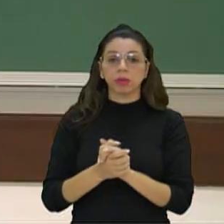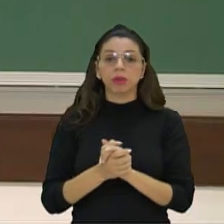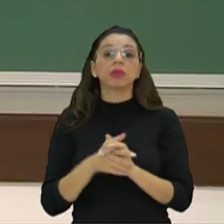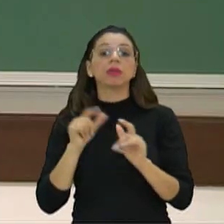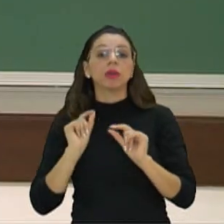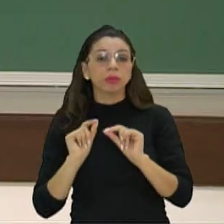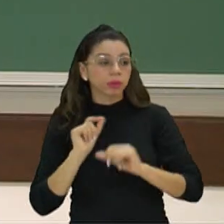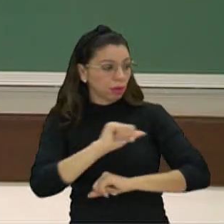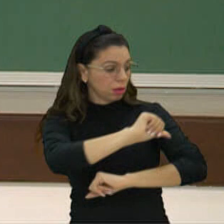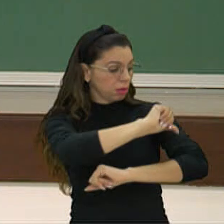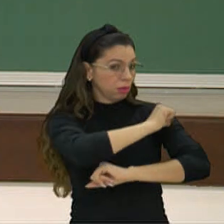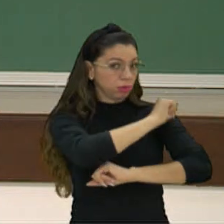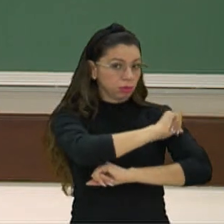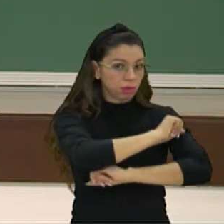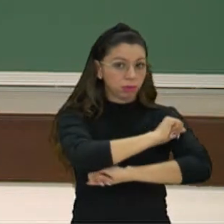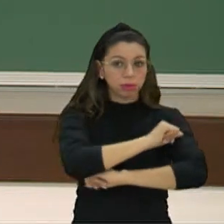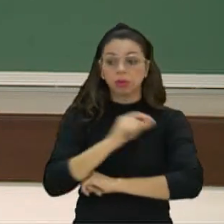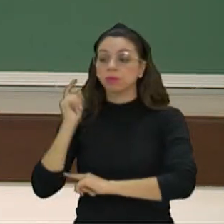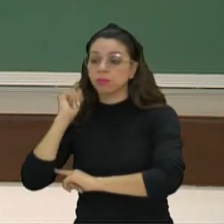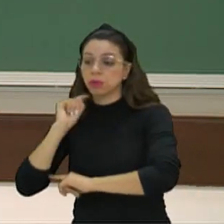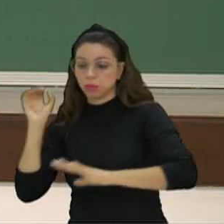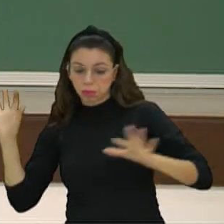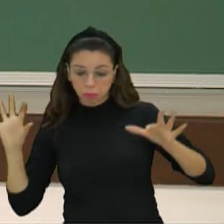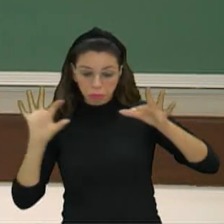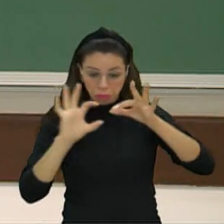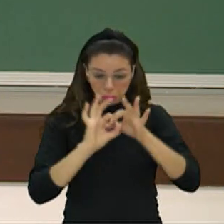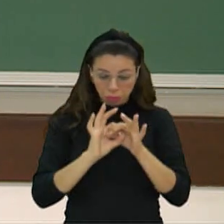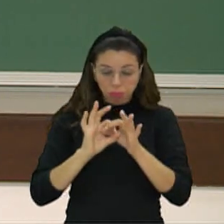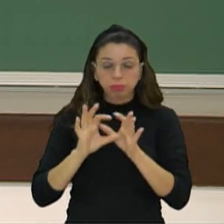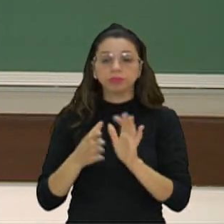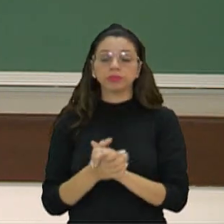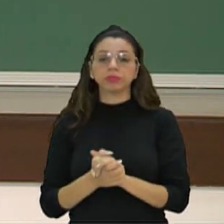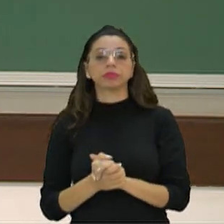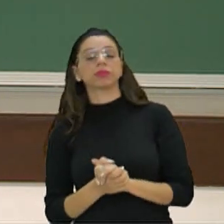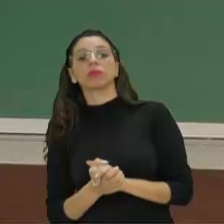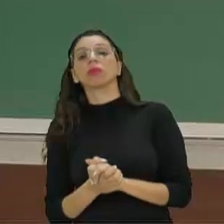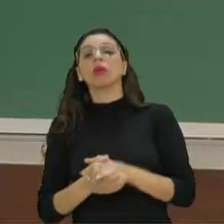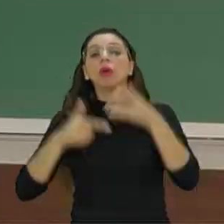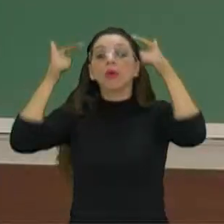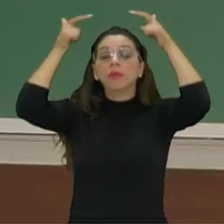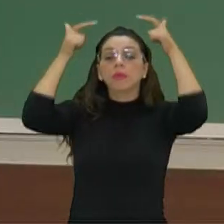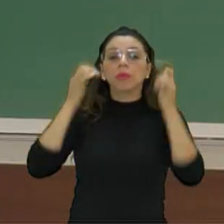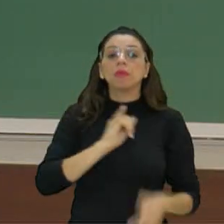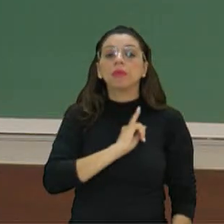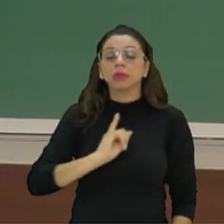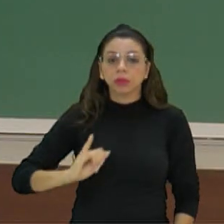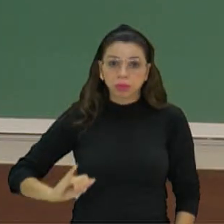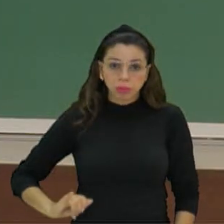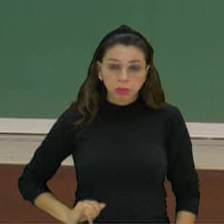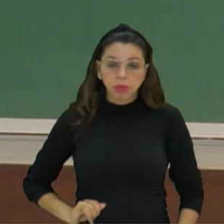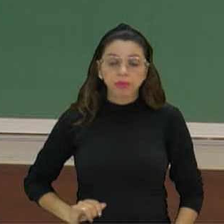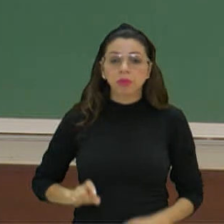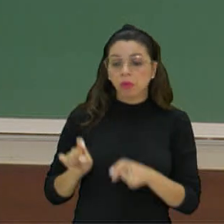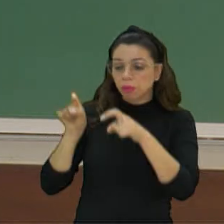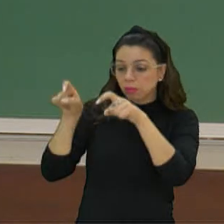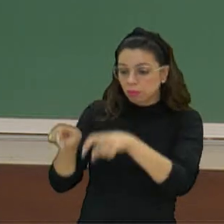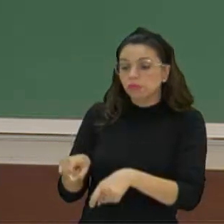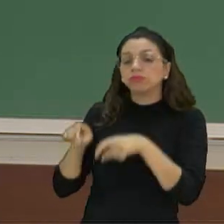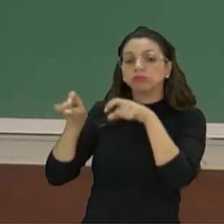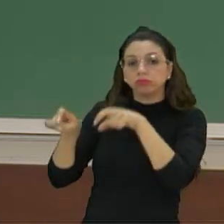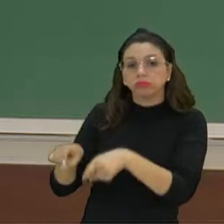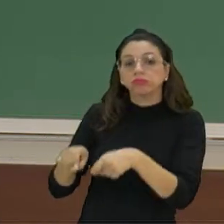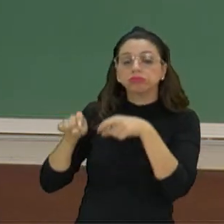Gerais, tá? O imperador, ele ficou numa fazenda nessa região montanhosa, né? Na região